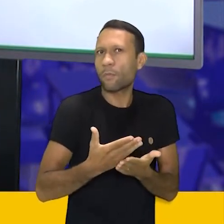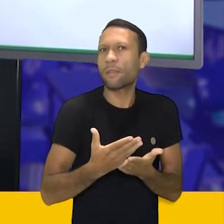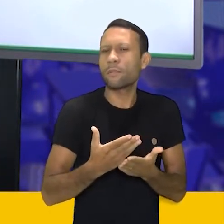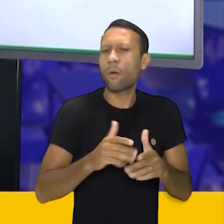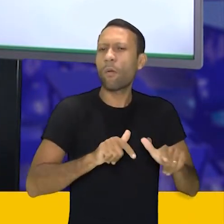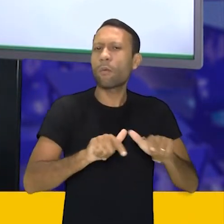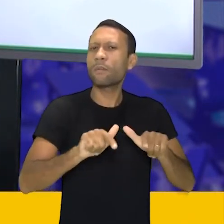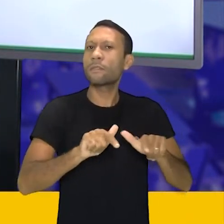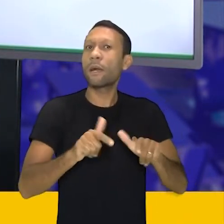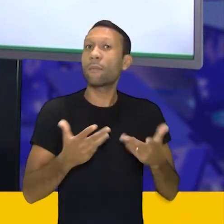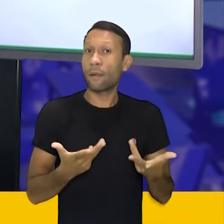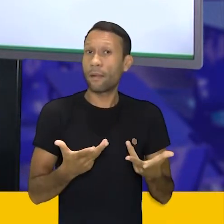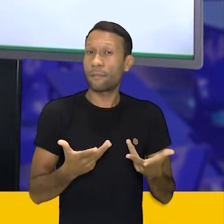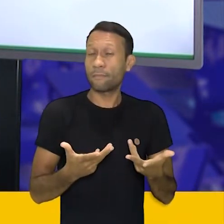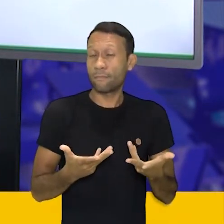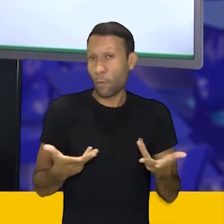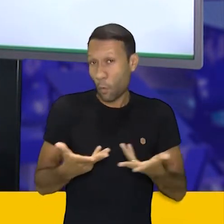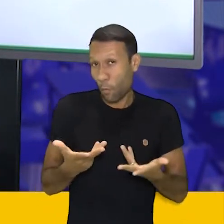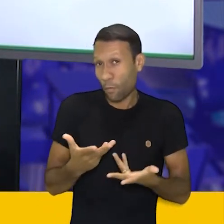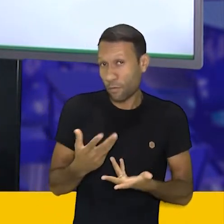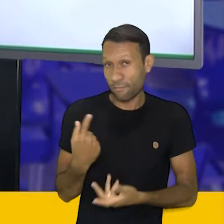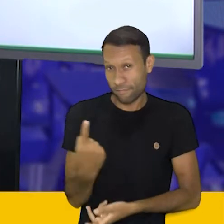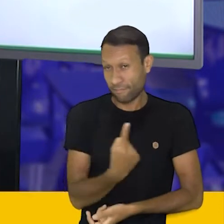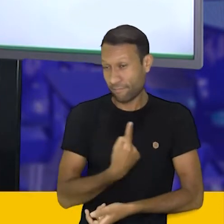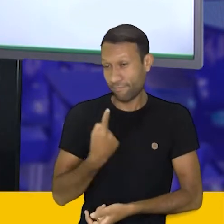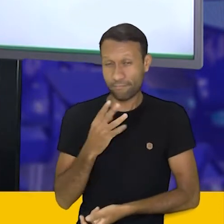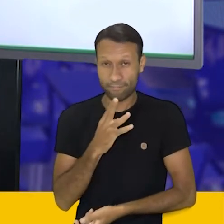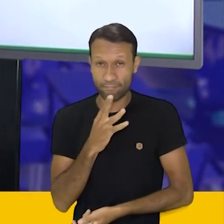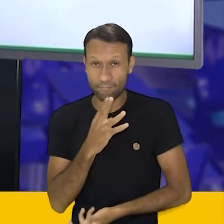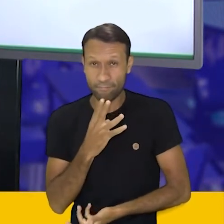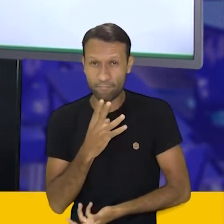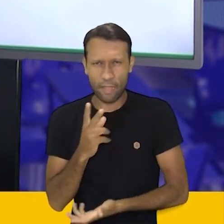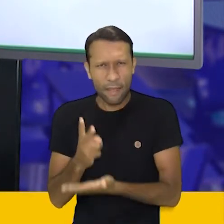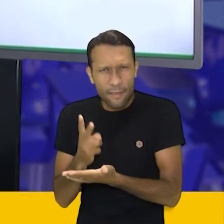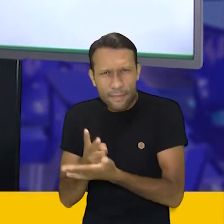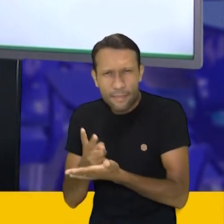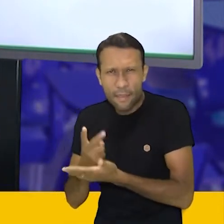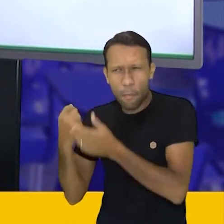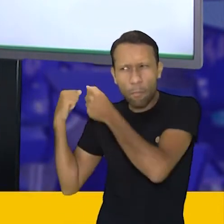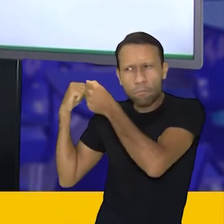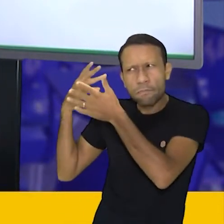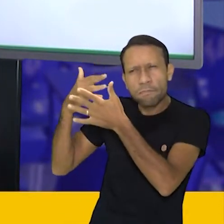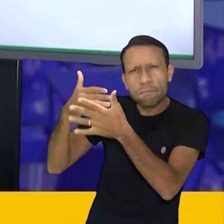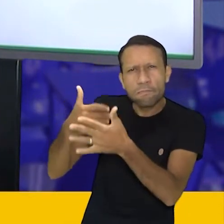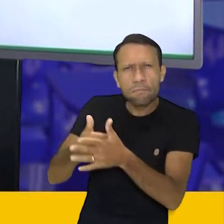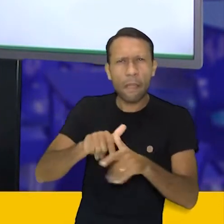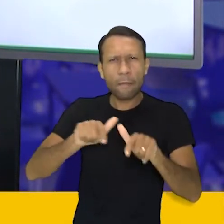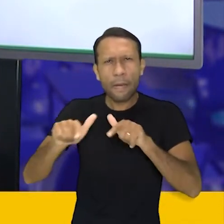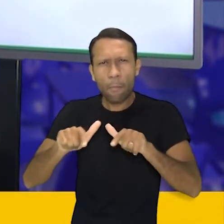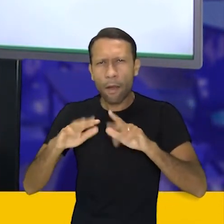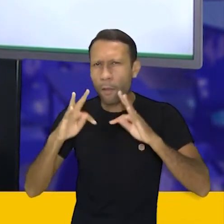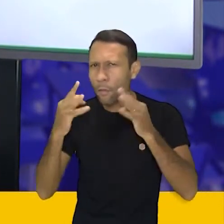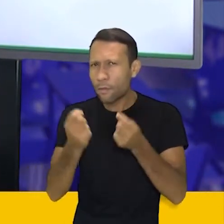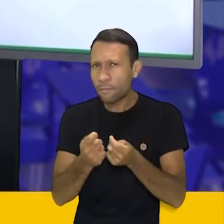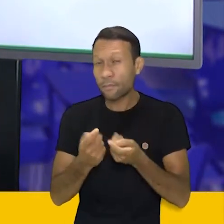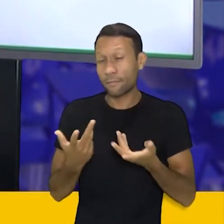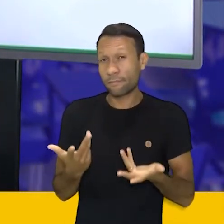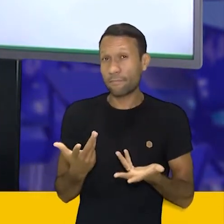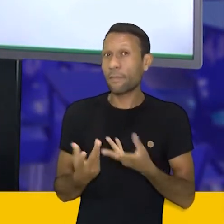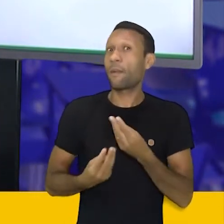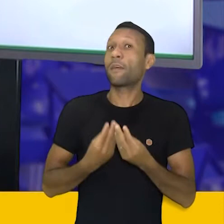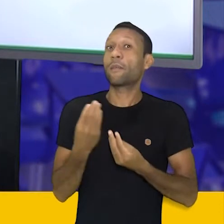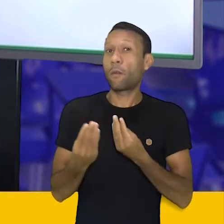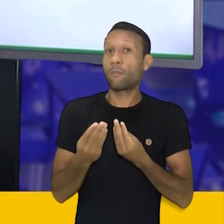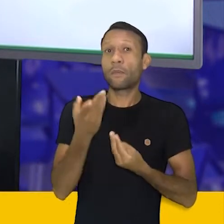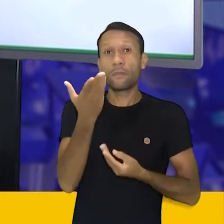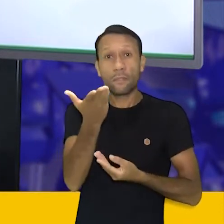tem notícia desse trabalho que hoje a gente conhece, né? Será que sempre houve trabalho? Será que todo mundo trabalhou em todo o